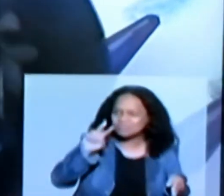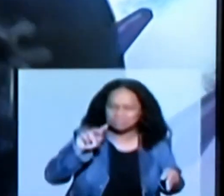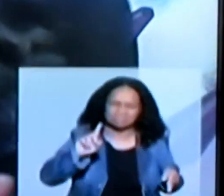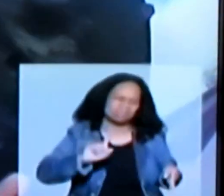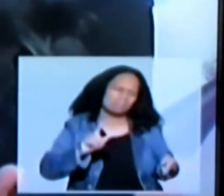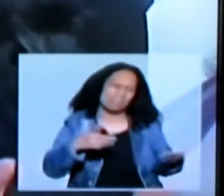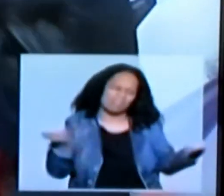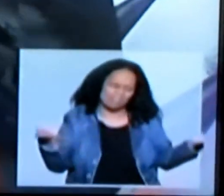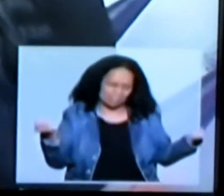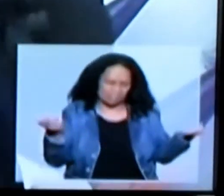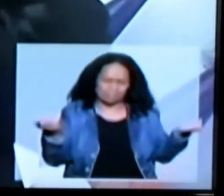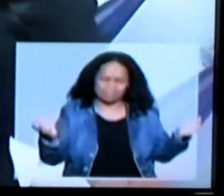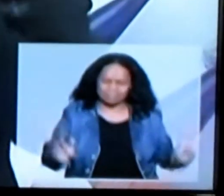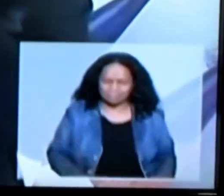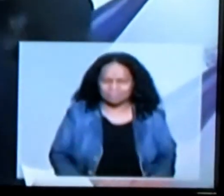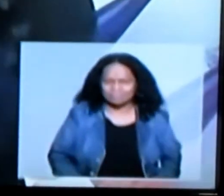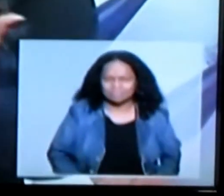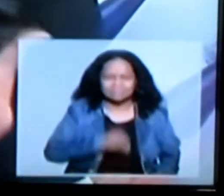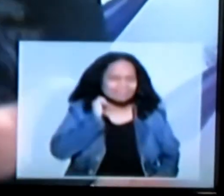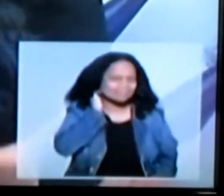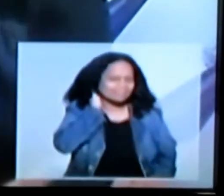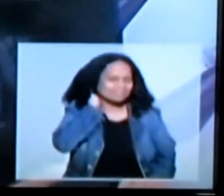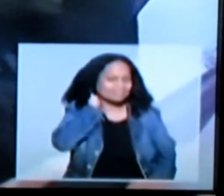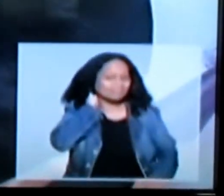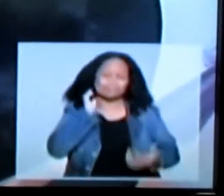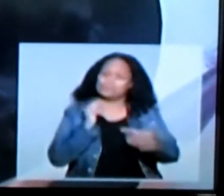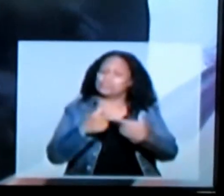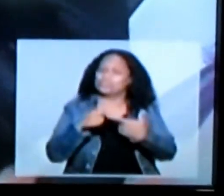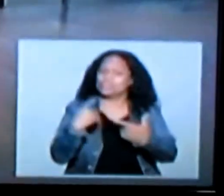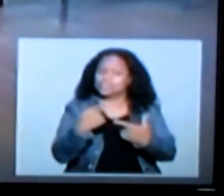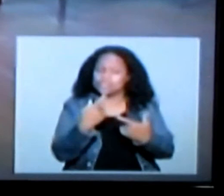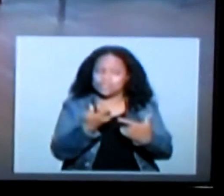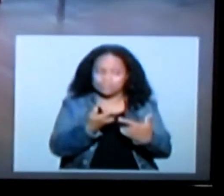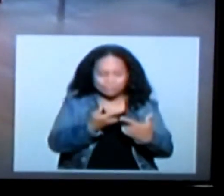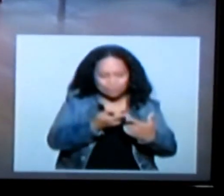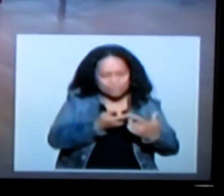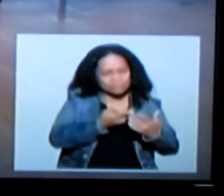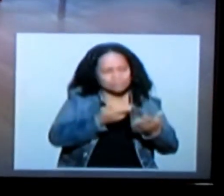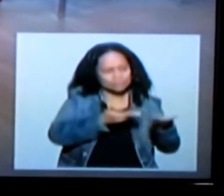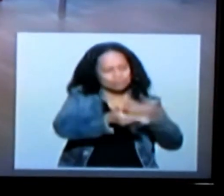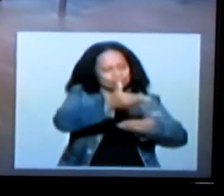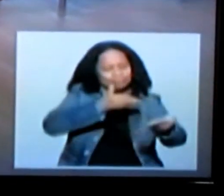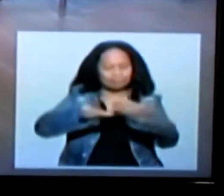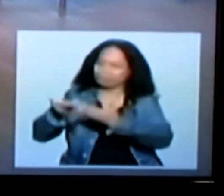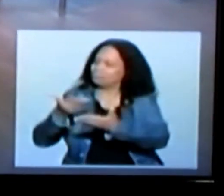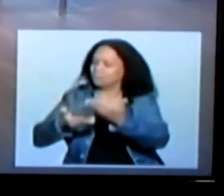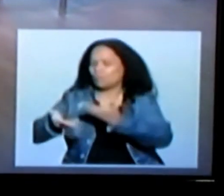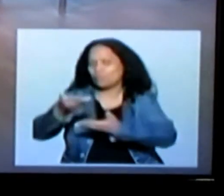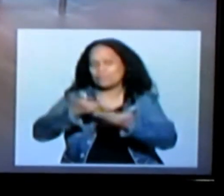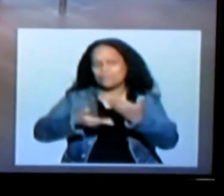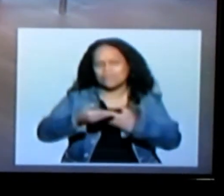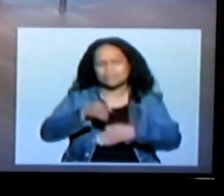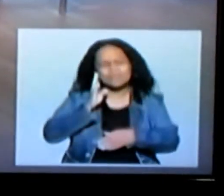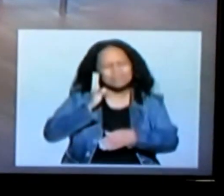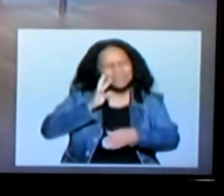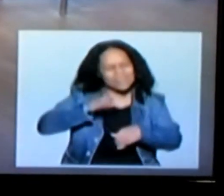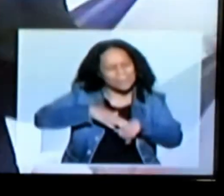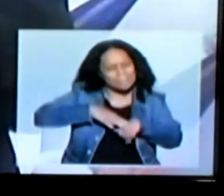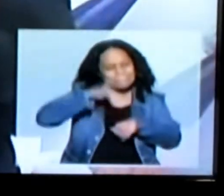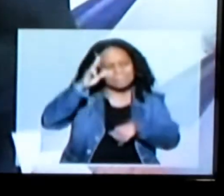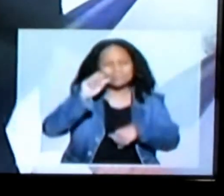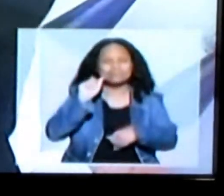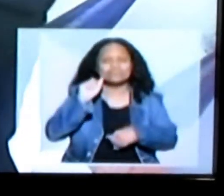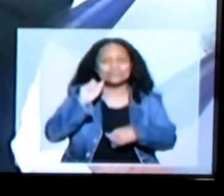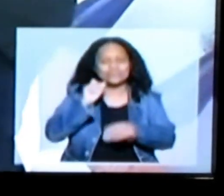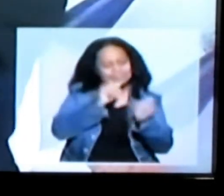quero me ver de novo, não é isso. Sim, é pra hater, né? Tá... Que hater eu quero. A gente está dividindo isso. É legal compartilhar, muito